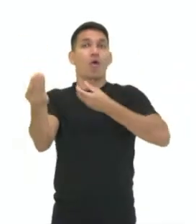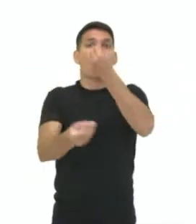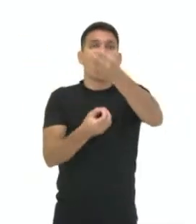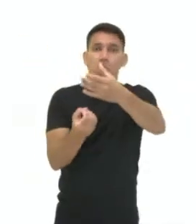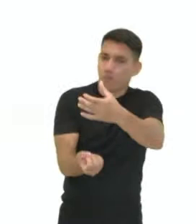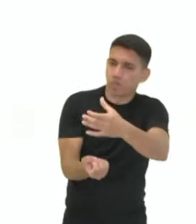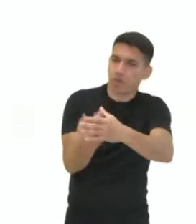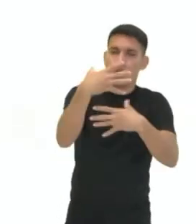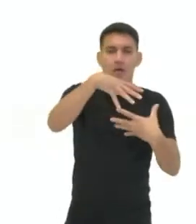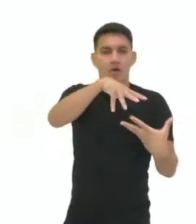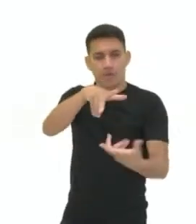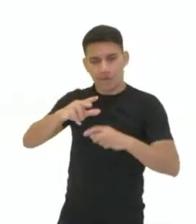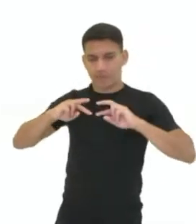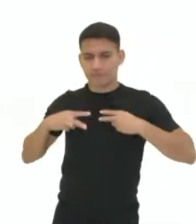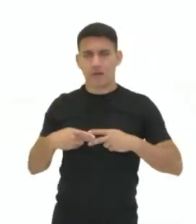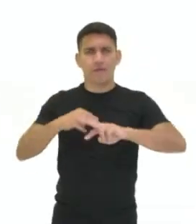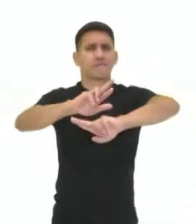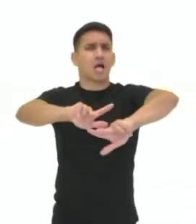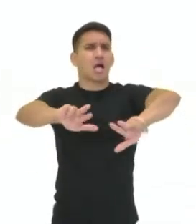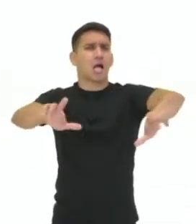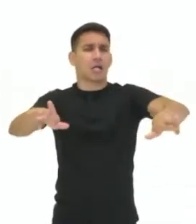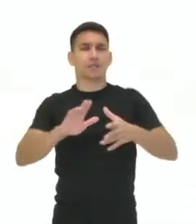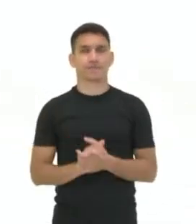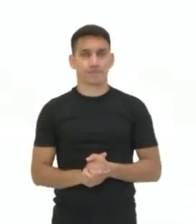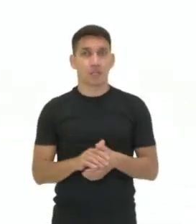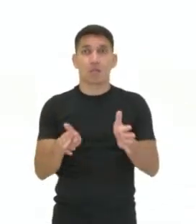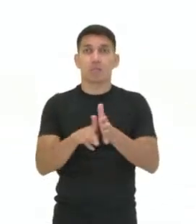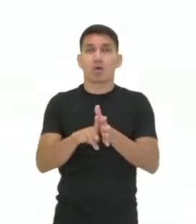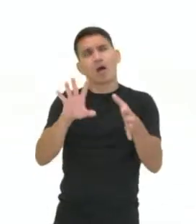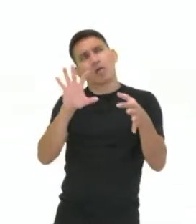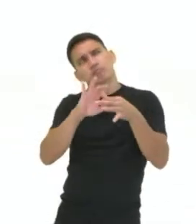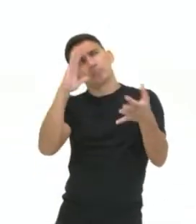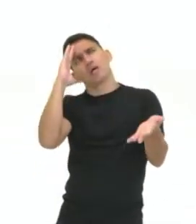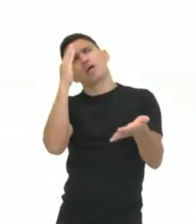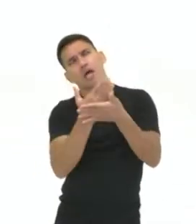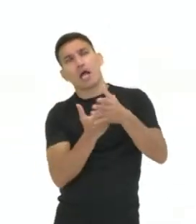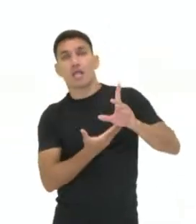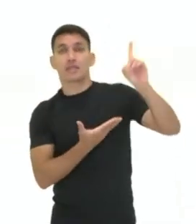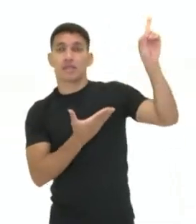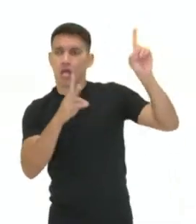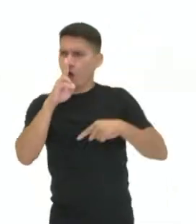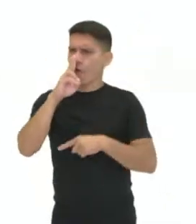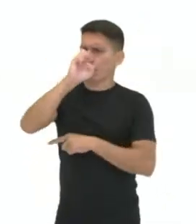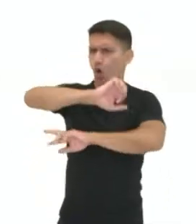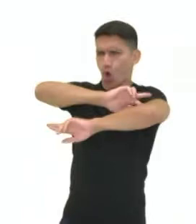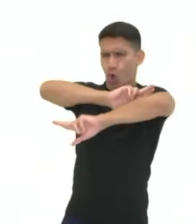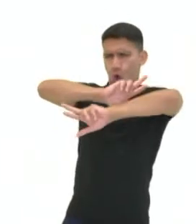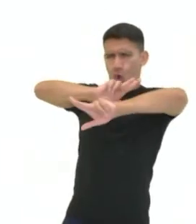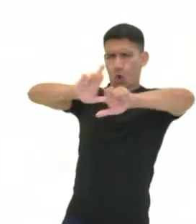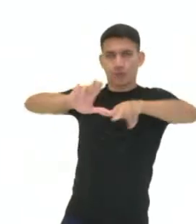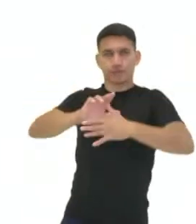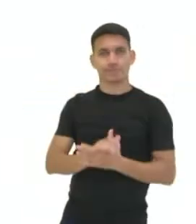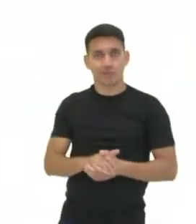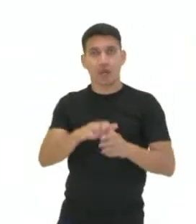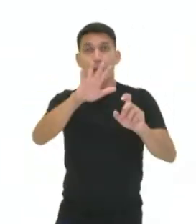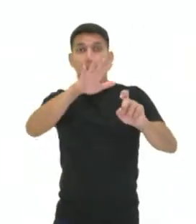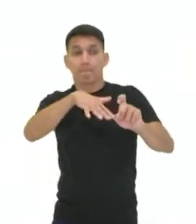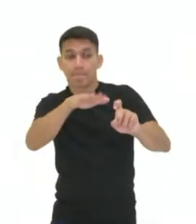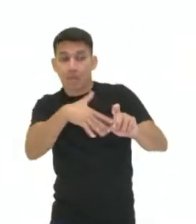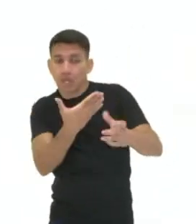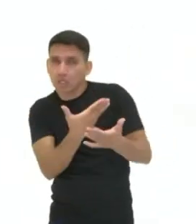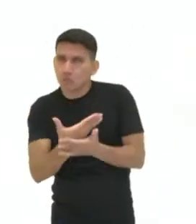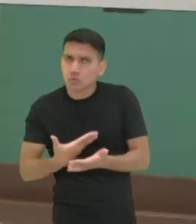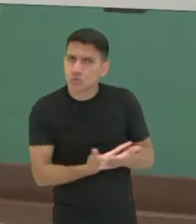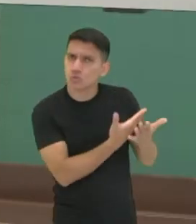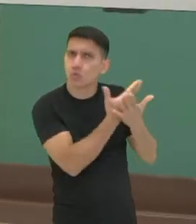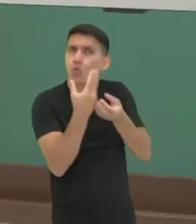do mundo, dos homens e das coisas, baseado em deuses e forças sobrenaturais. E a mitologia é o estudo desses mitos